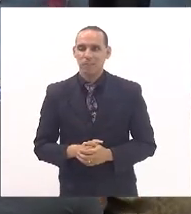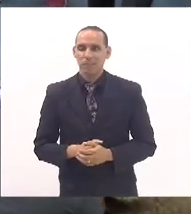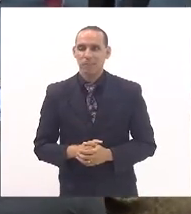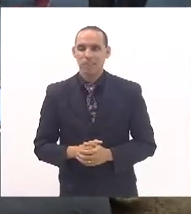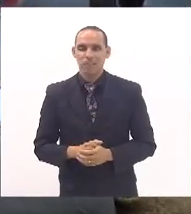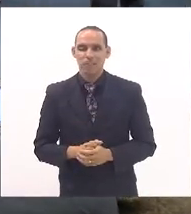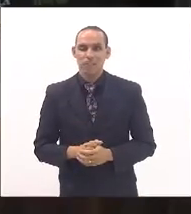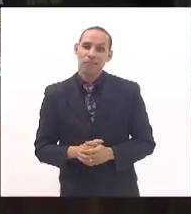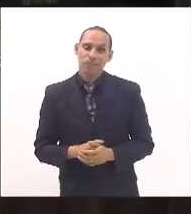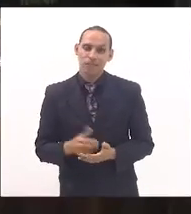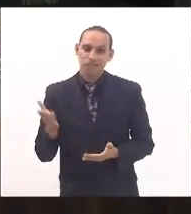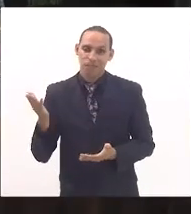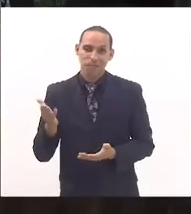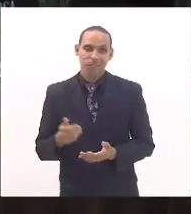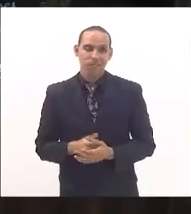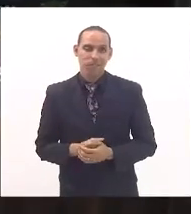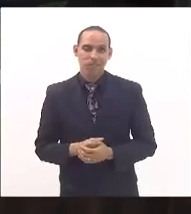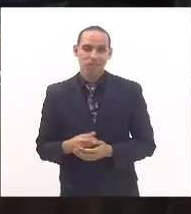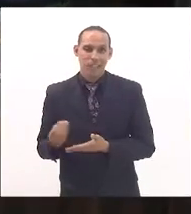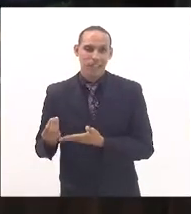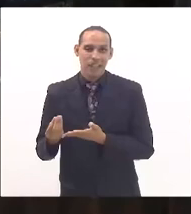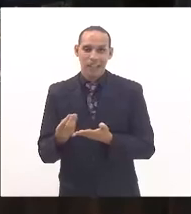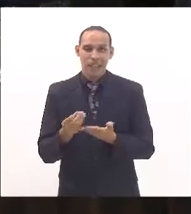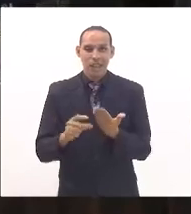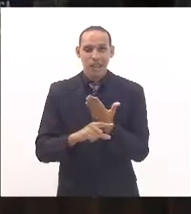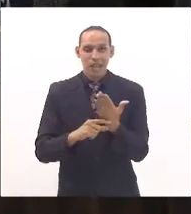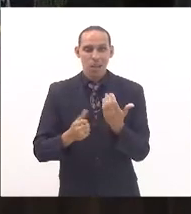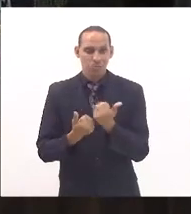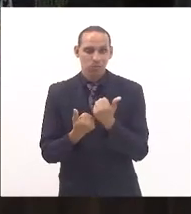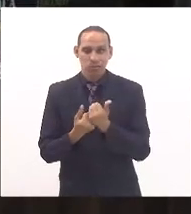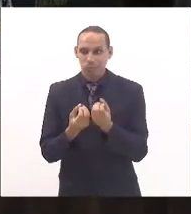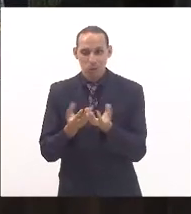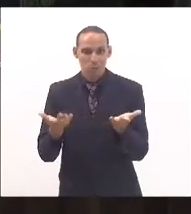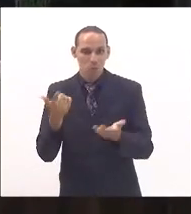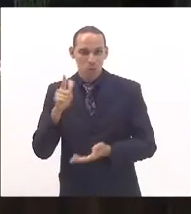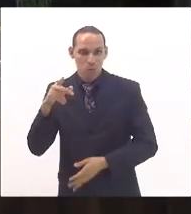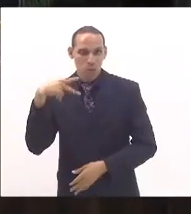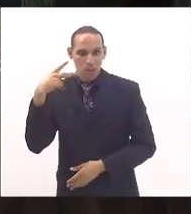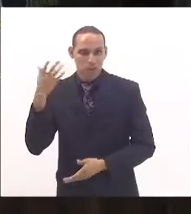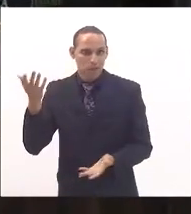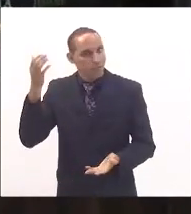Ele vai, logicamente, ele vai oferecer coautoria para os demais parlamentares.